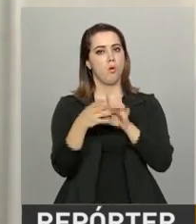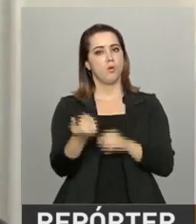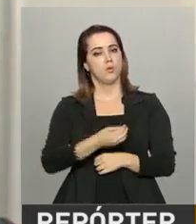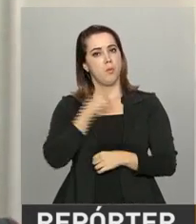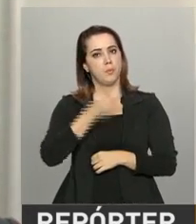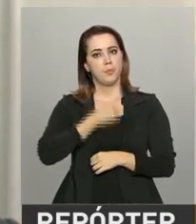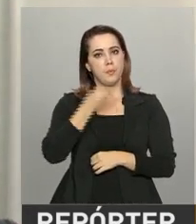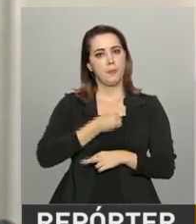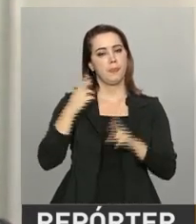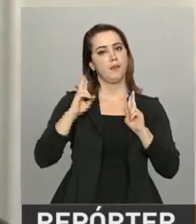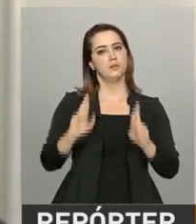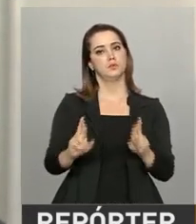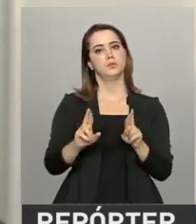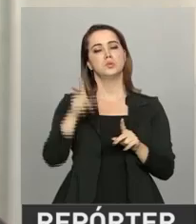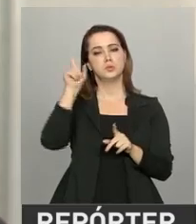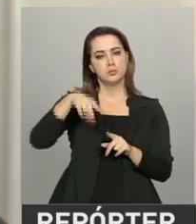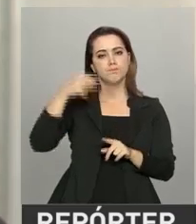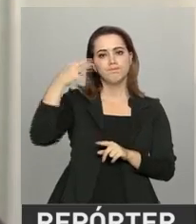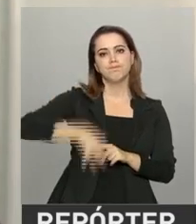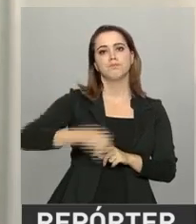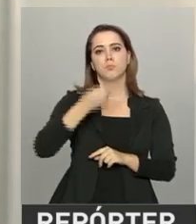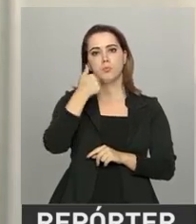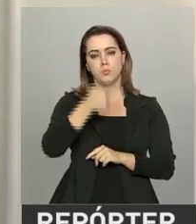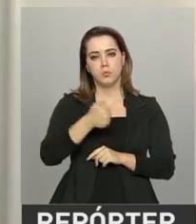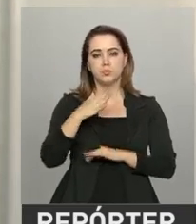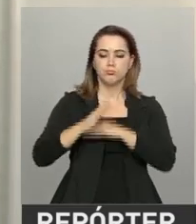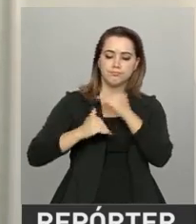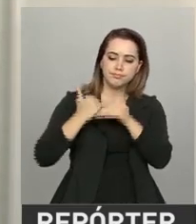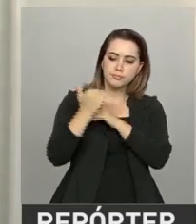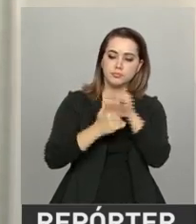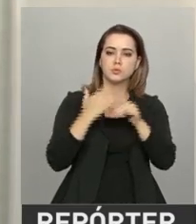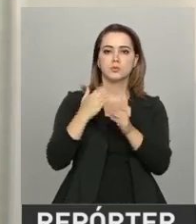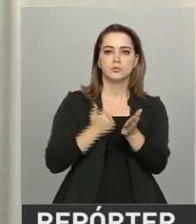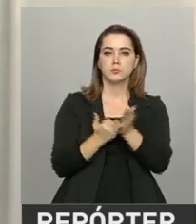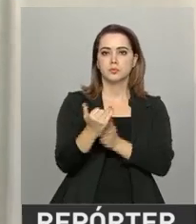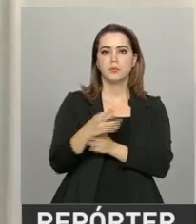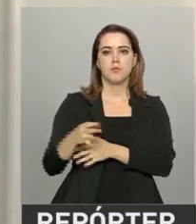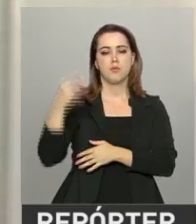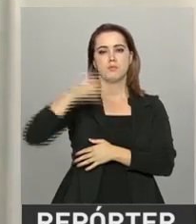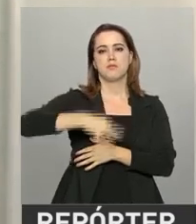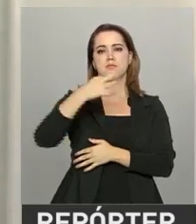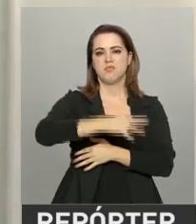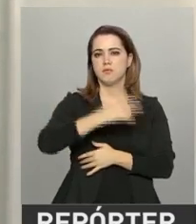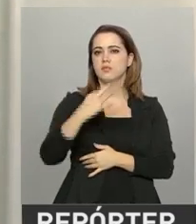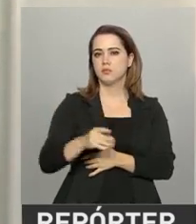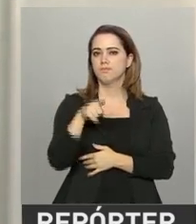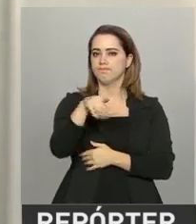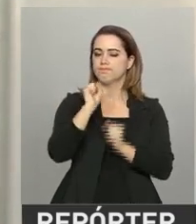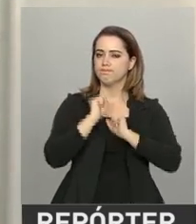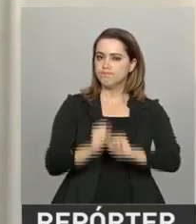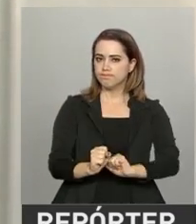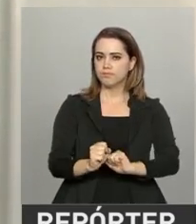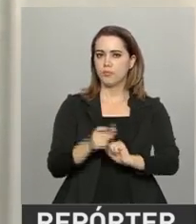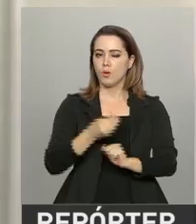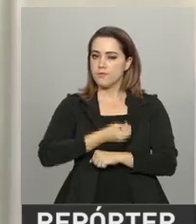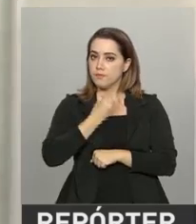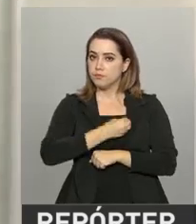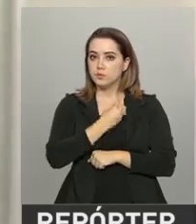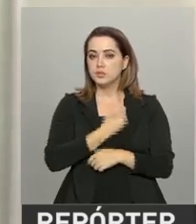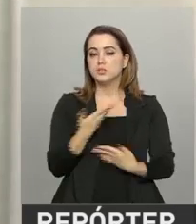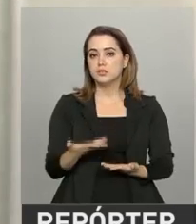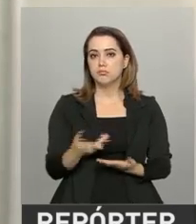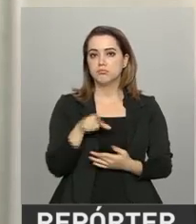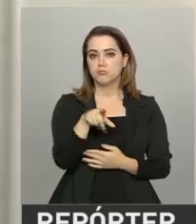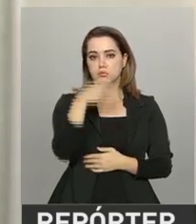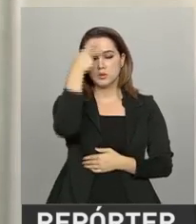que está dando certo e vai dar muito mais certo daqui para frente, para poder possibilitar chances de vida